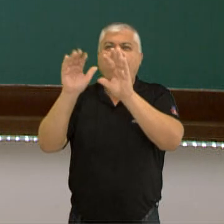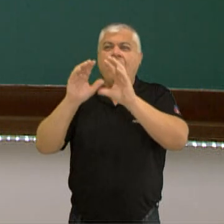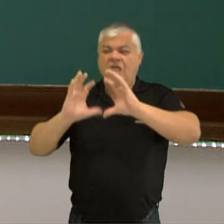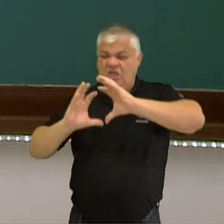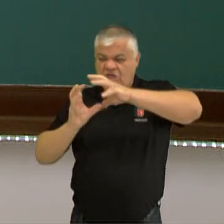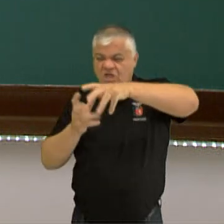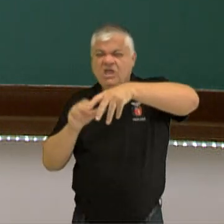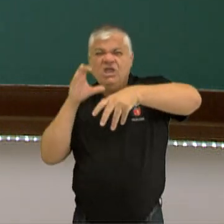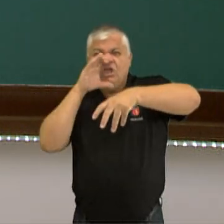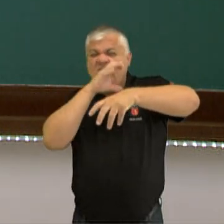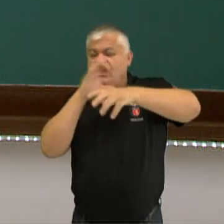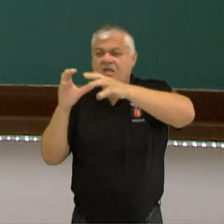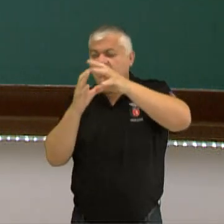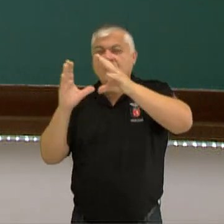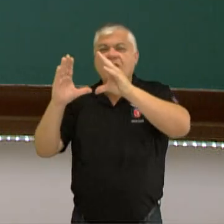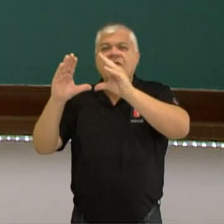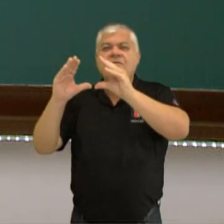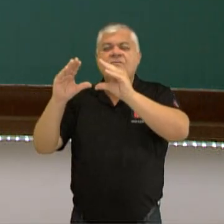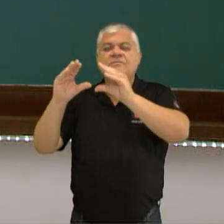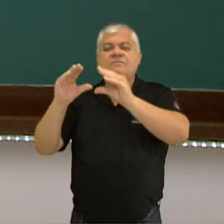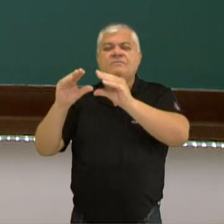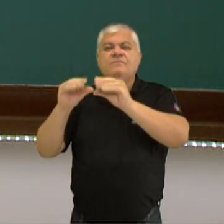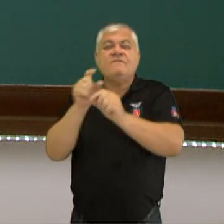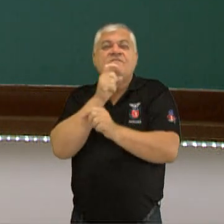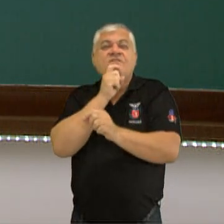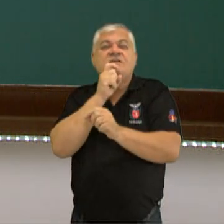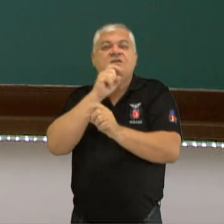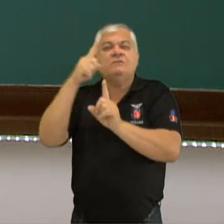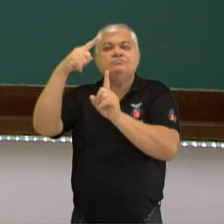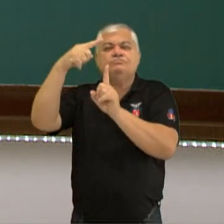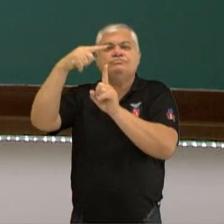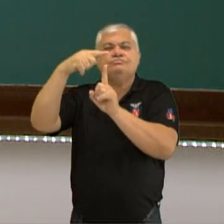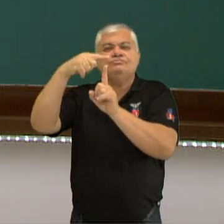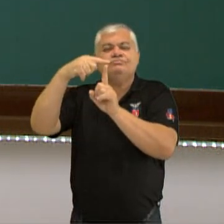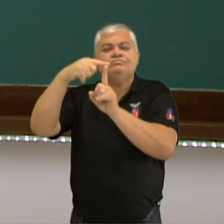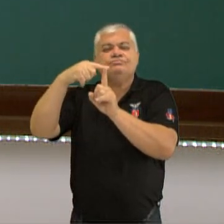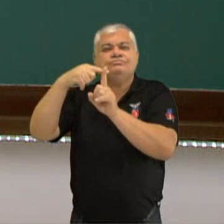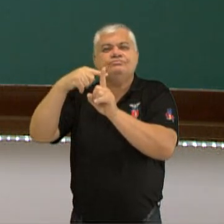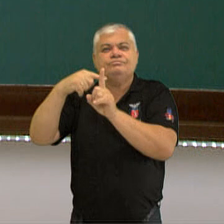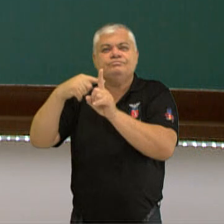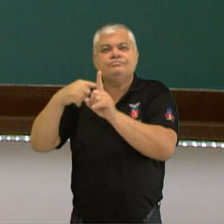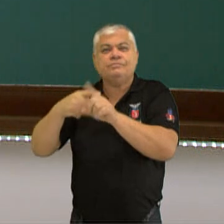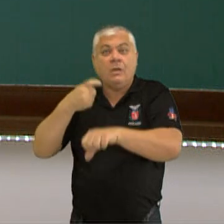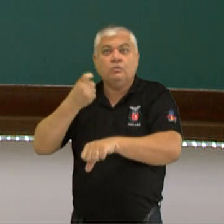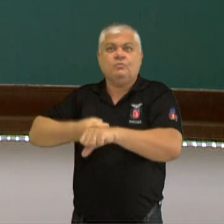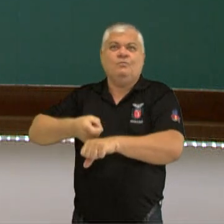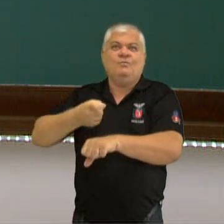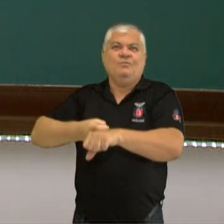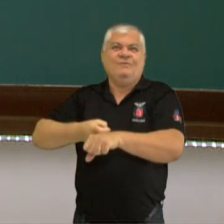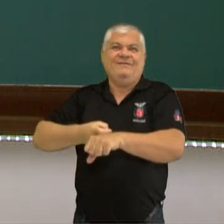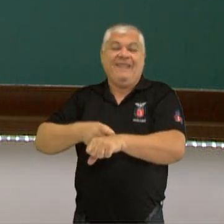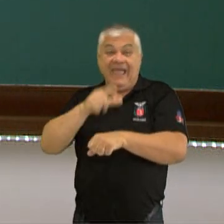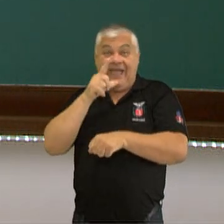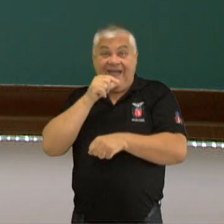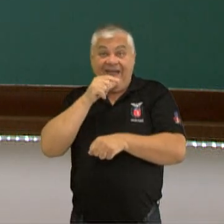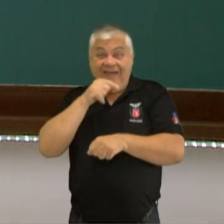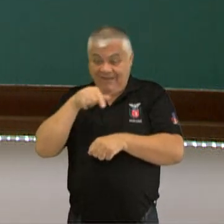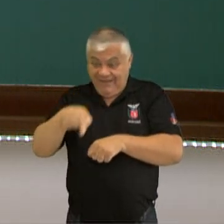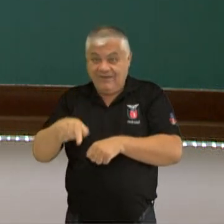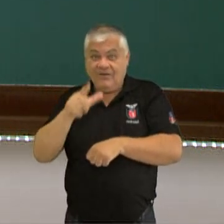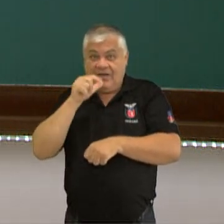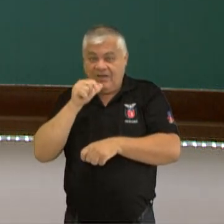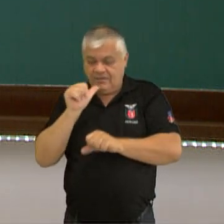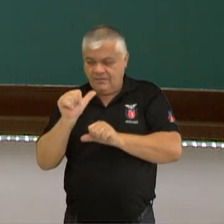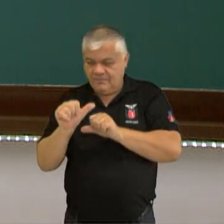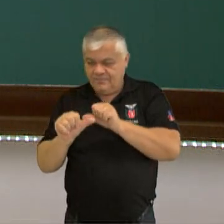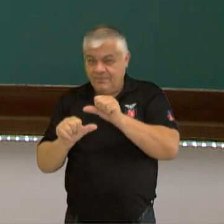Resfriando. Se essa superfície foi resfriando, ela ficou o quê? Sólida, dura. E essa água pôde, pela